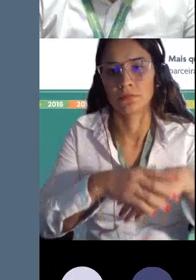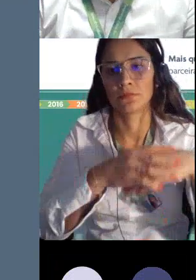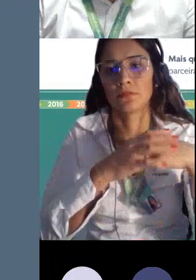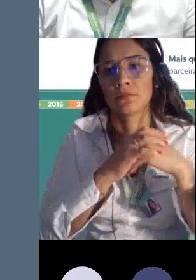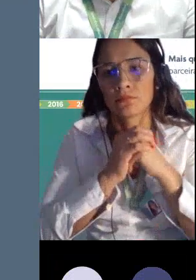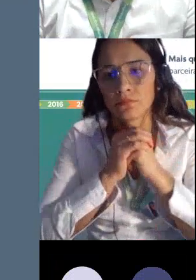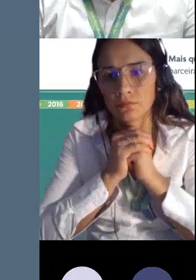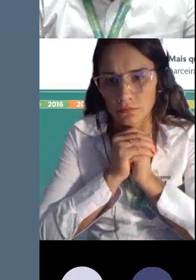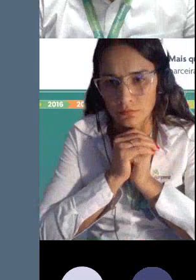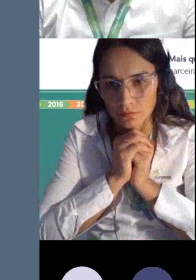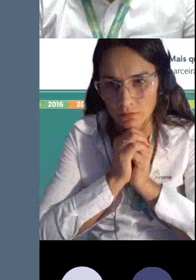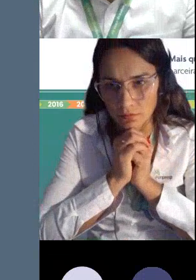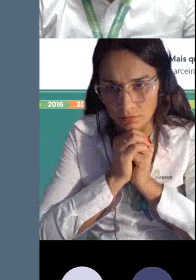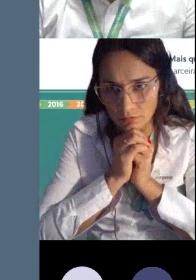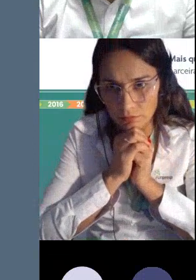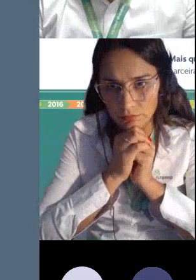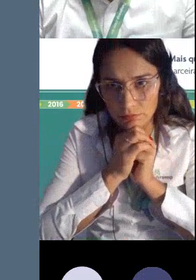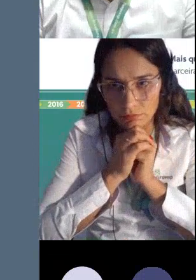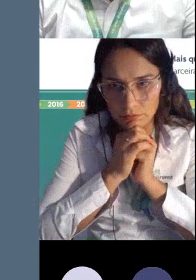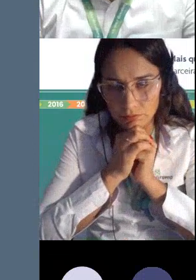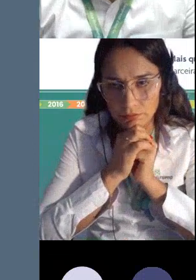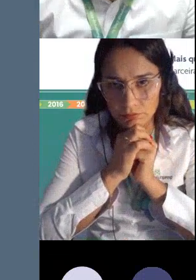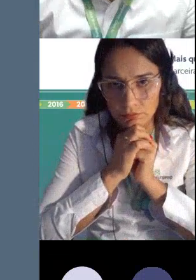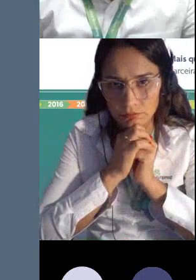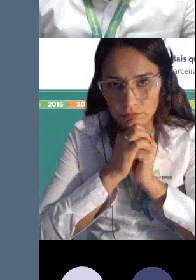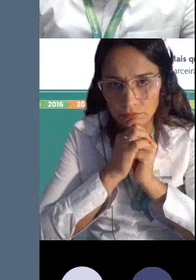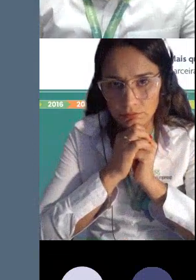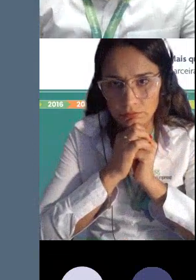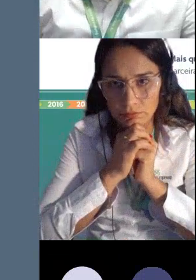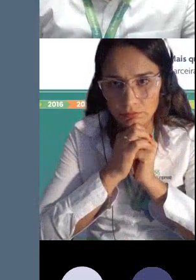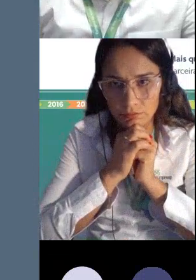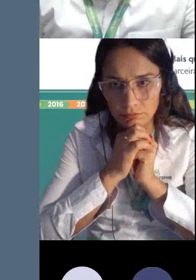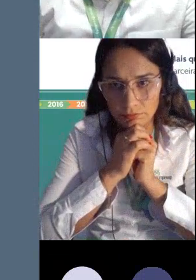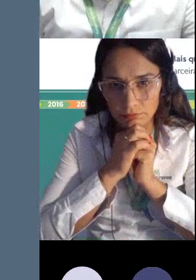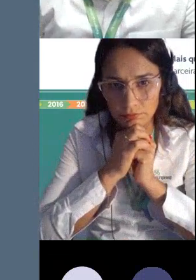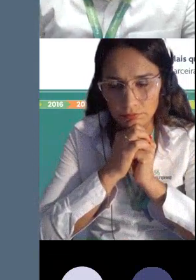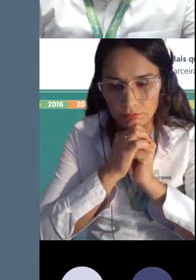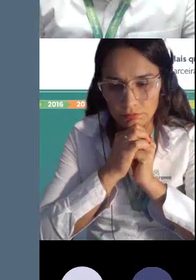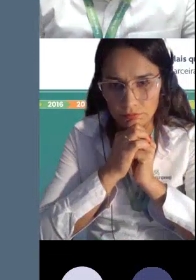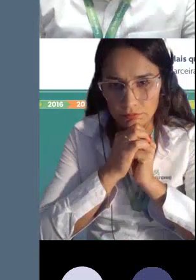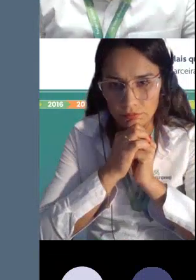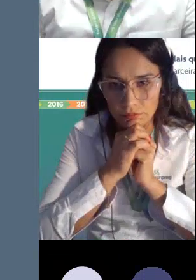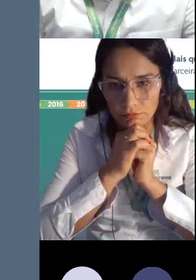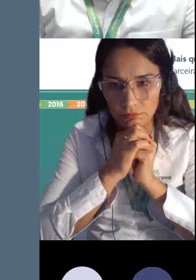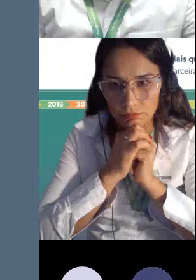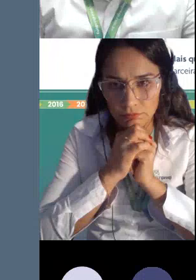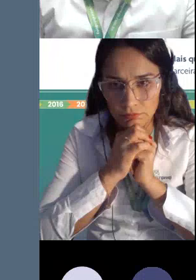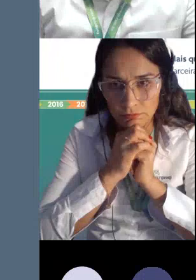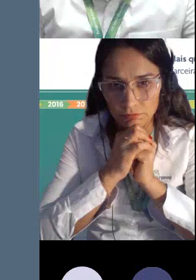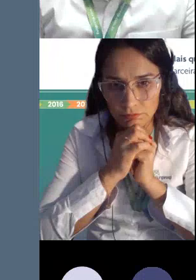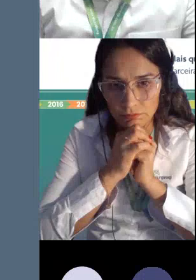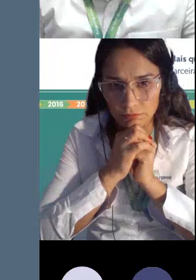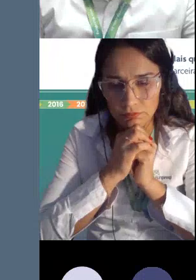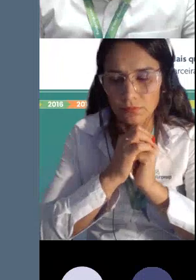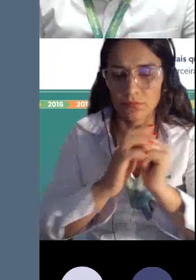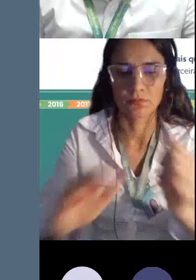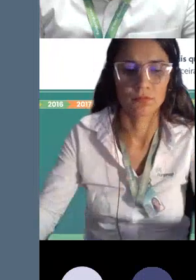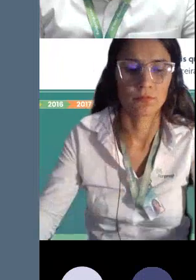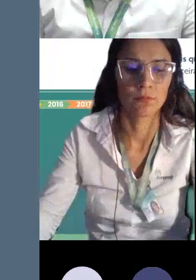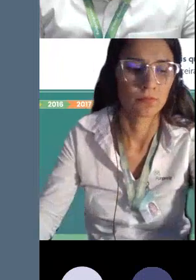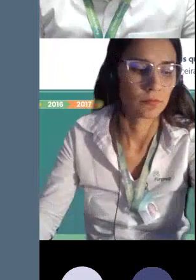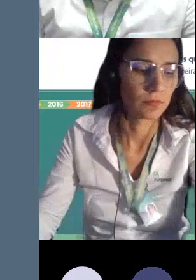O Rui perguntou: eu entrei na Unipampa em 2022 com adesão automática e, por falta de informação, solicitei a minha